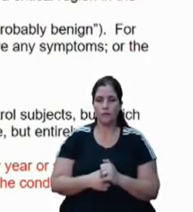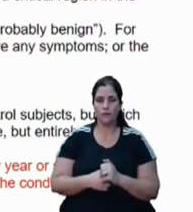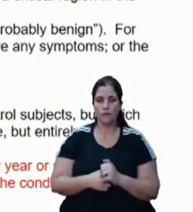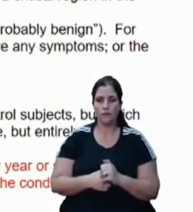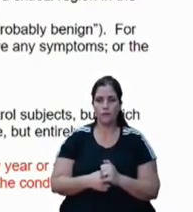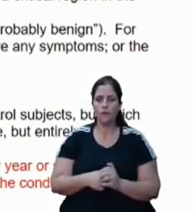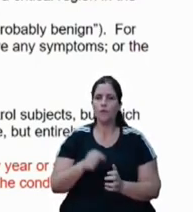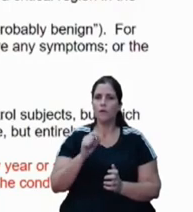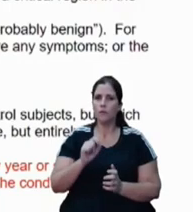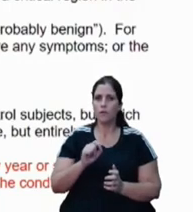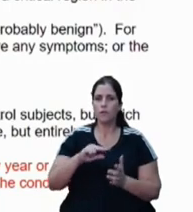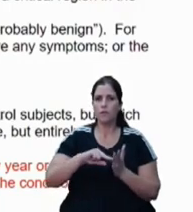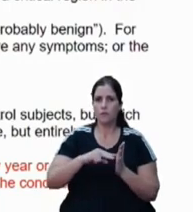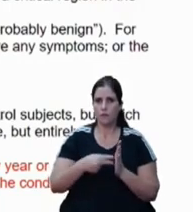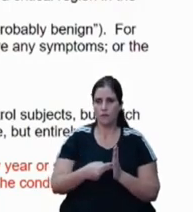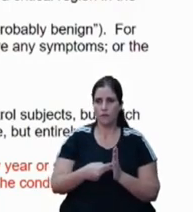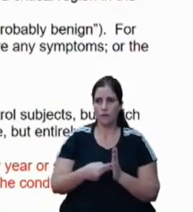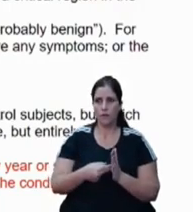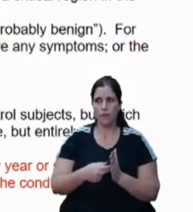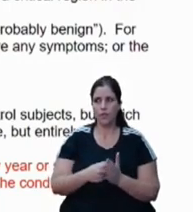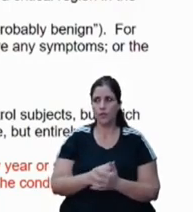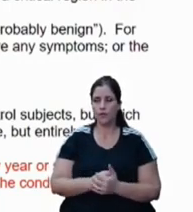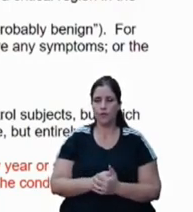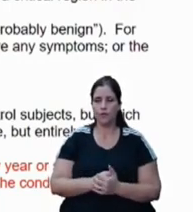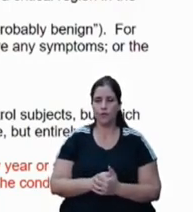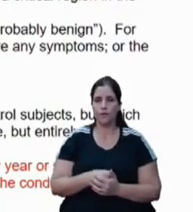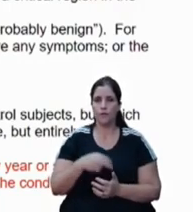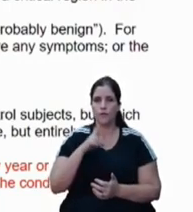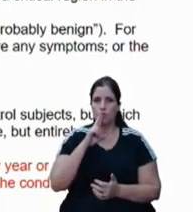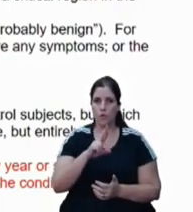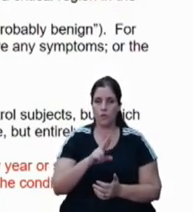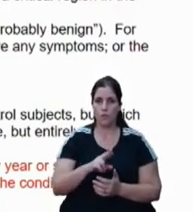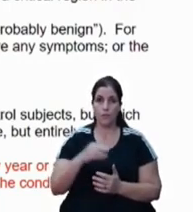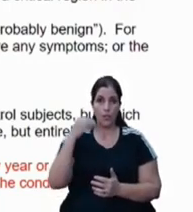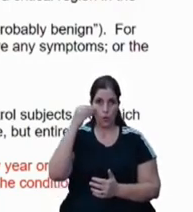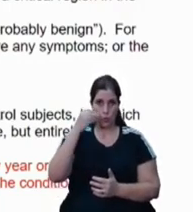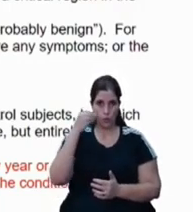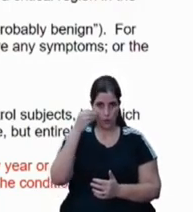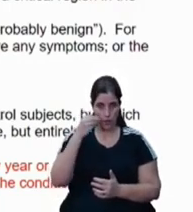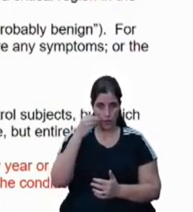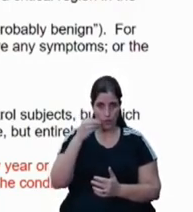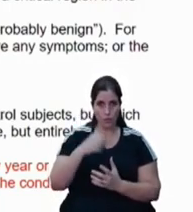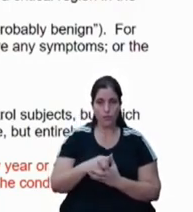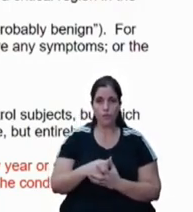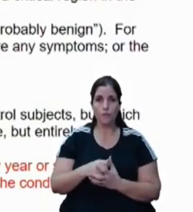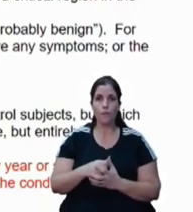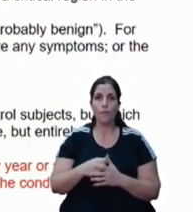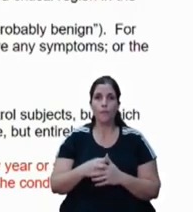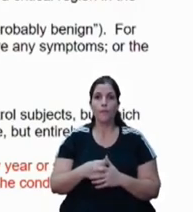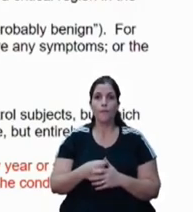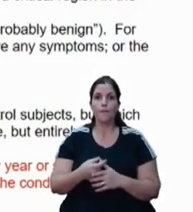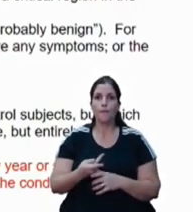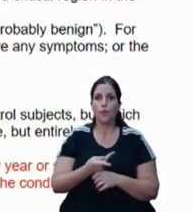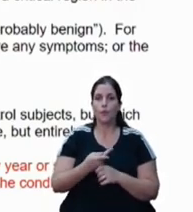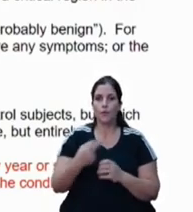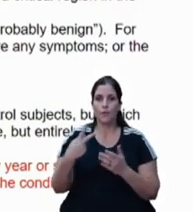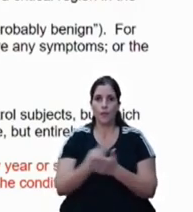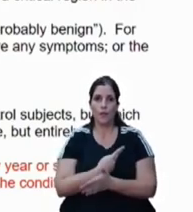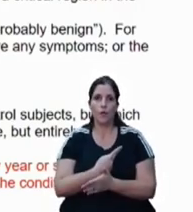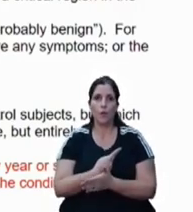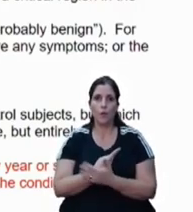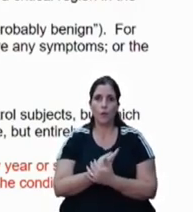isso realmente significa? A resposta. Os testes genéticos procuram por erros ortográficos